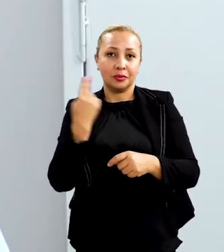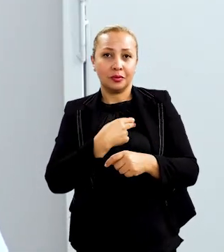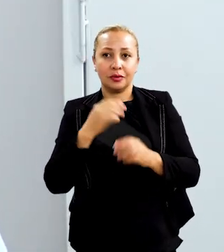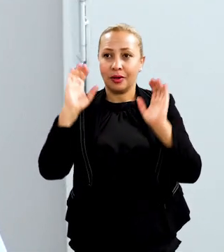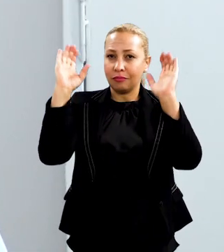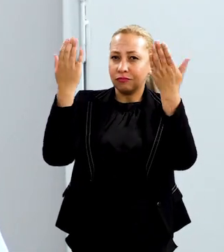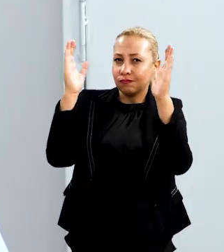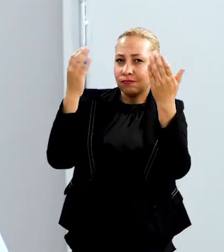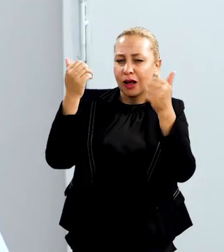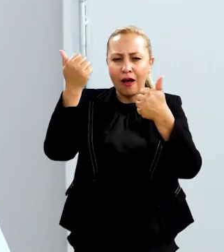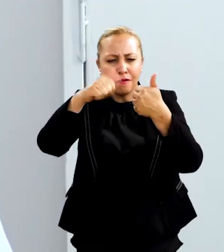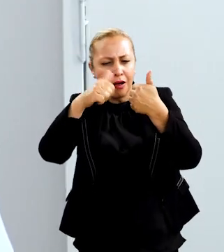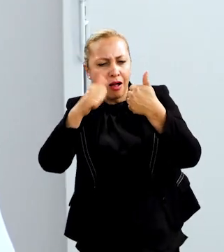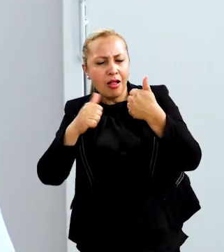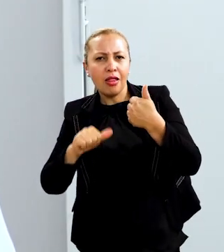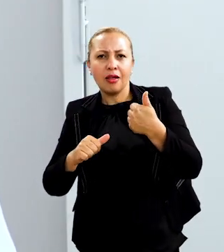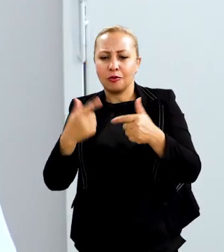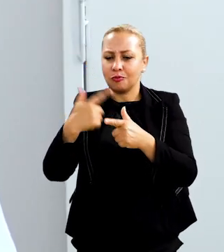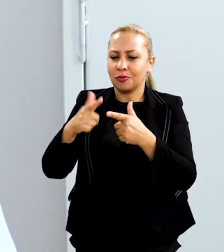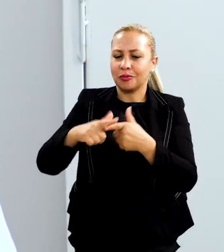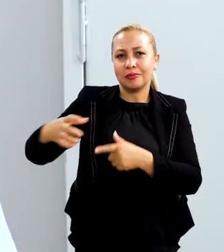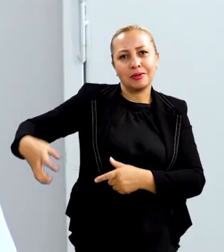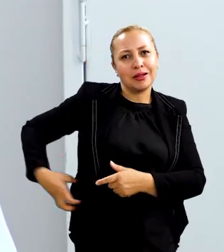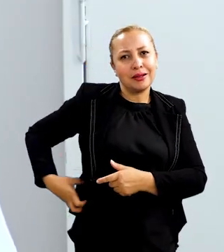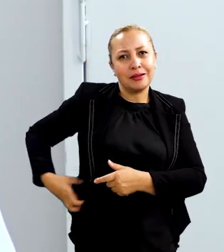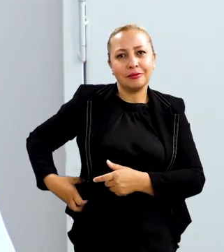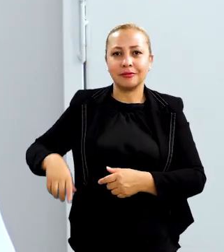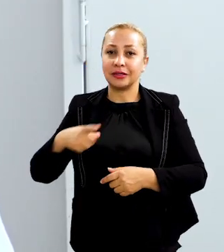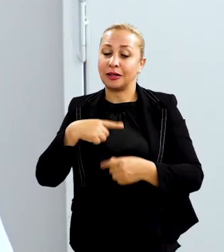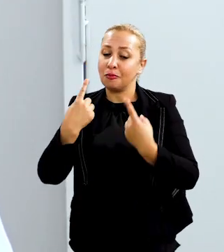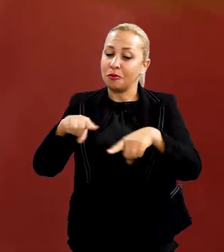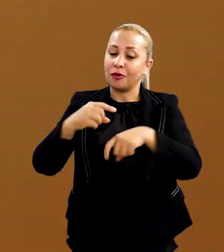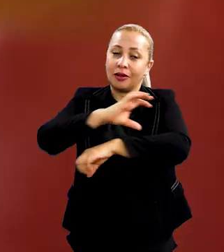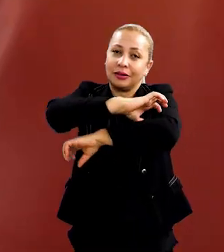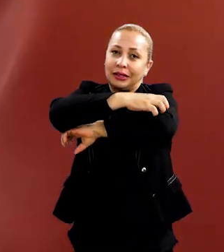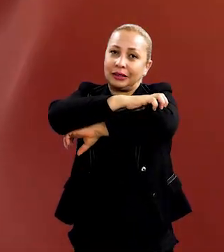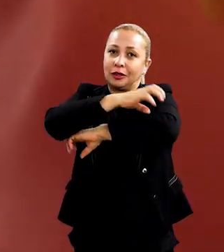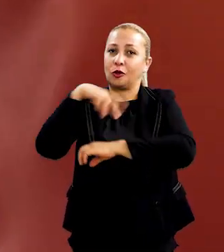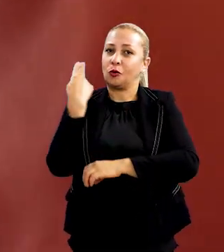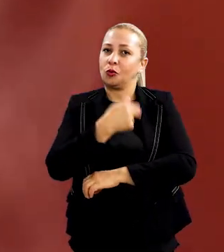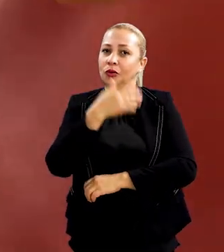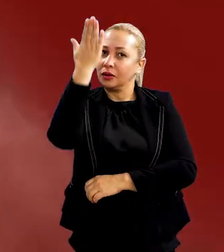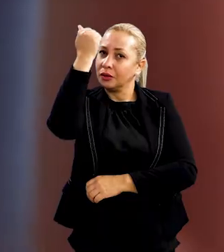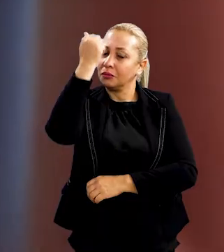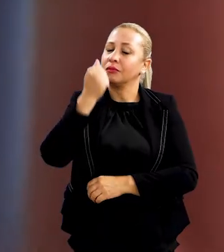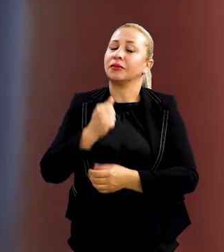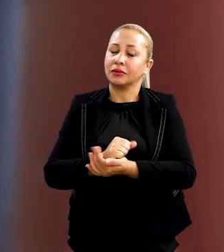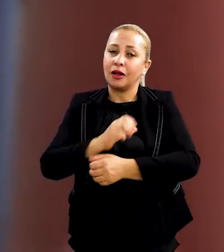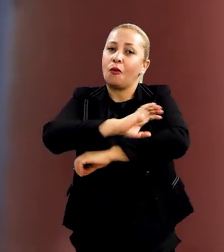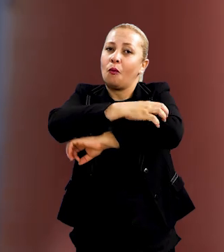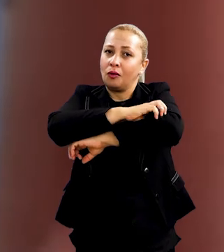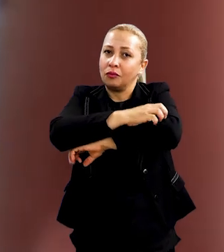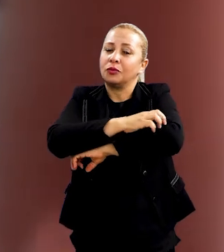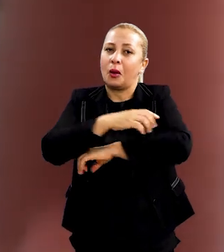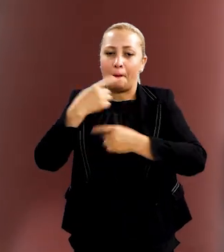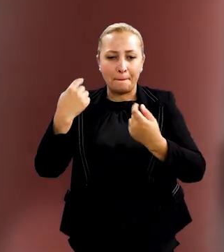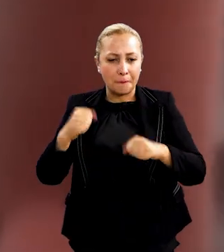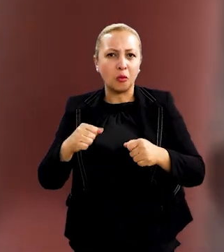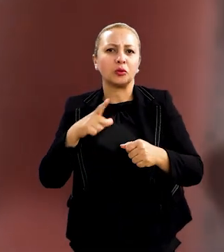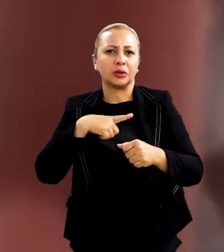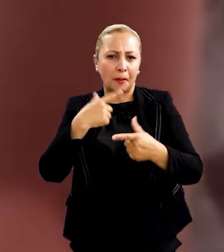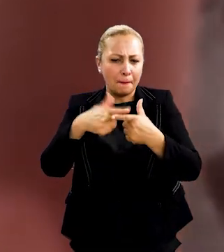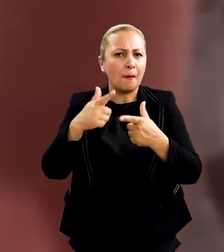está avaliando o dano renal relacionado ao ácido úrico. E a gente sabe que o ácido úrico é uma substância capaz